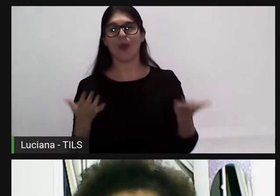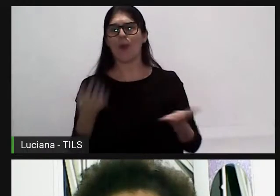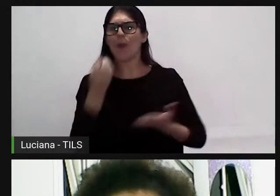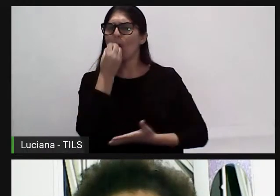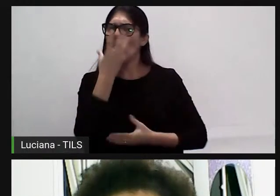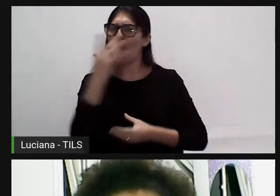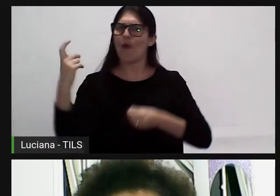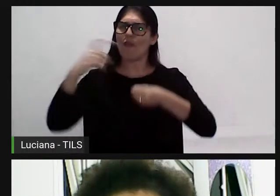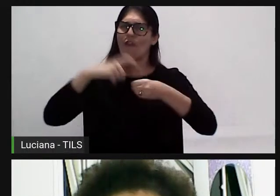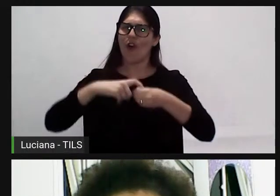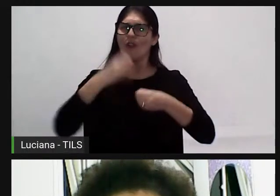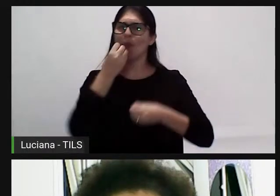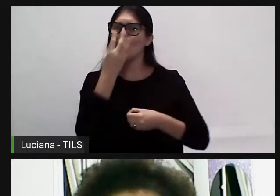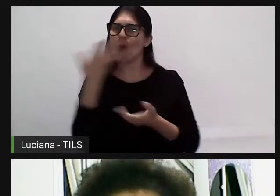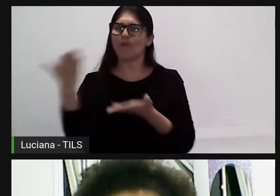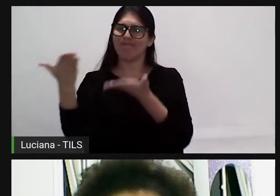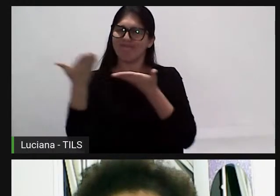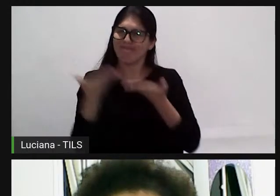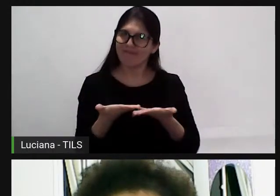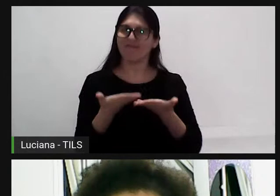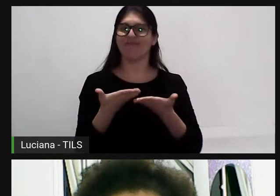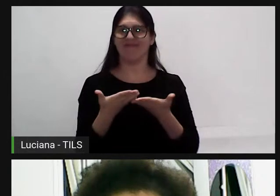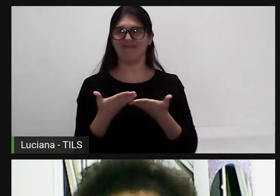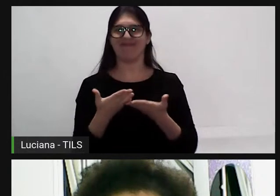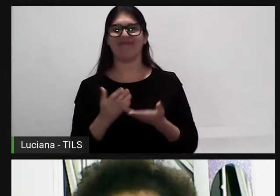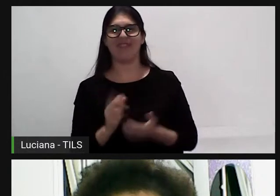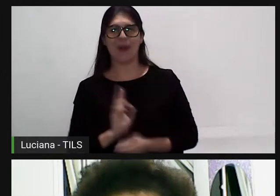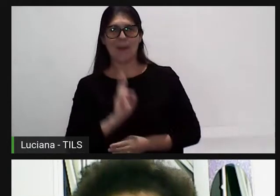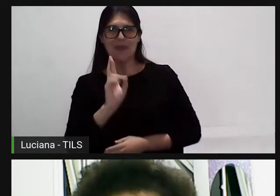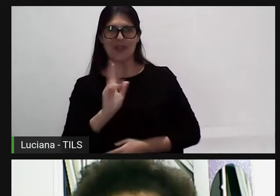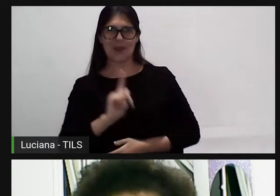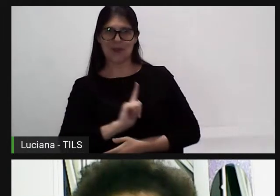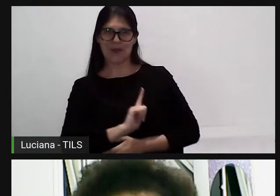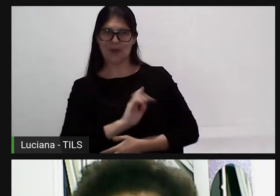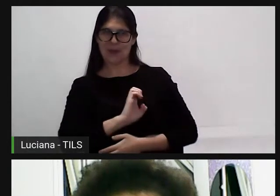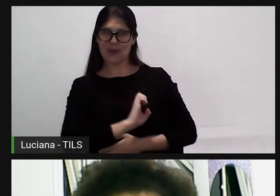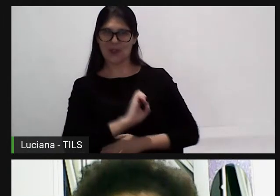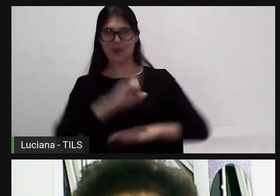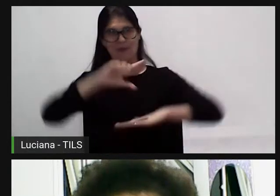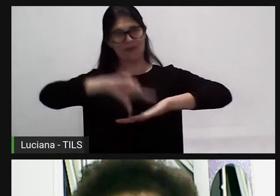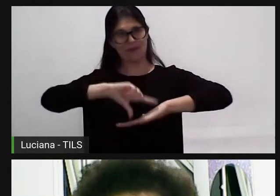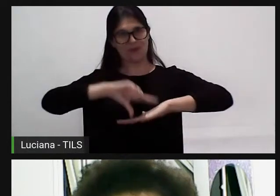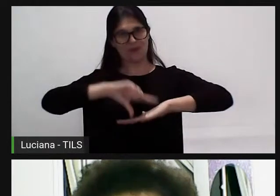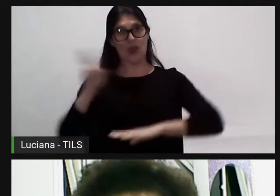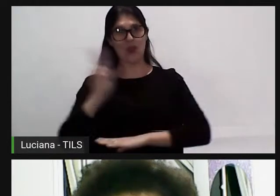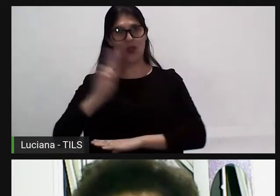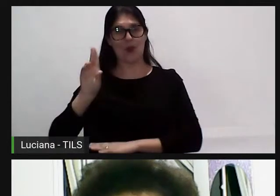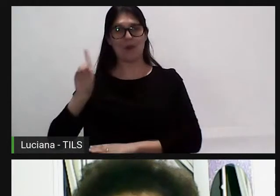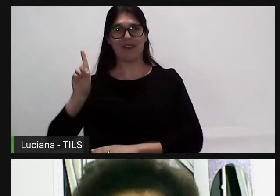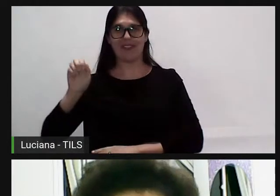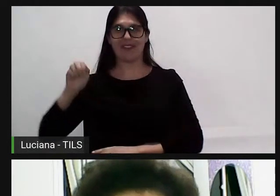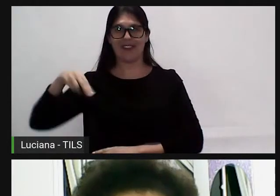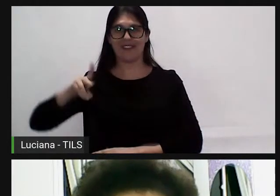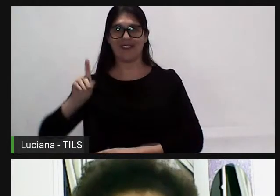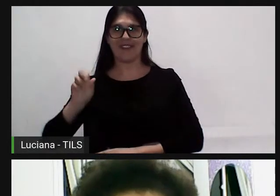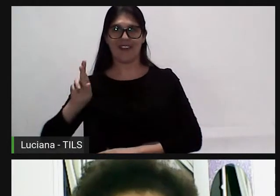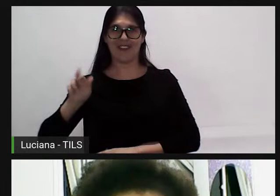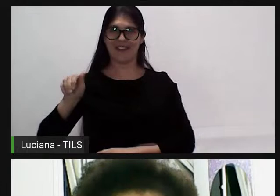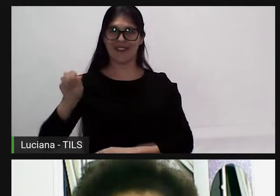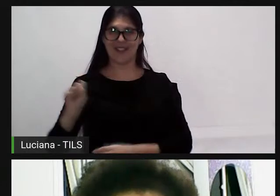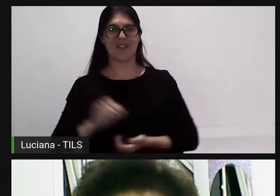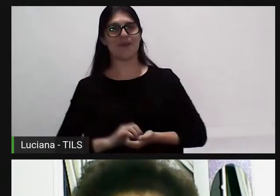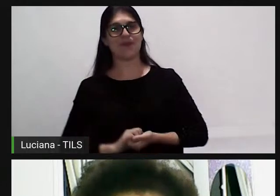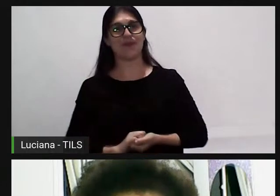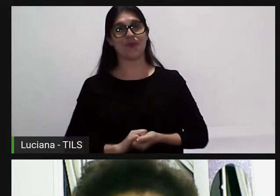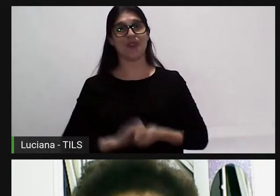retorno e boas-vindas em nome do Grêmio Estudantil Campus Alvorada, Grêmio do Andaras. Boa